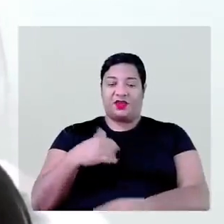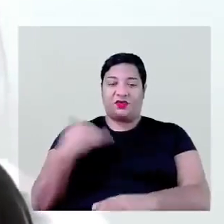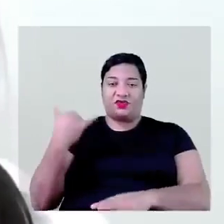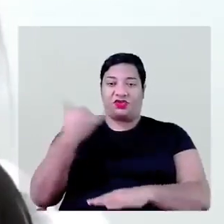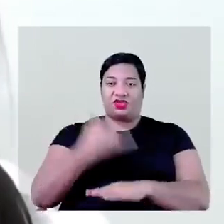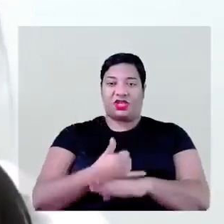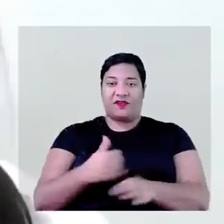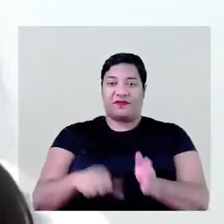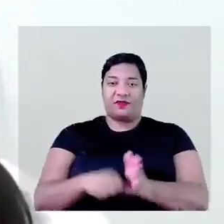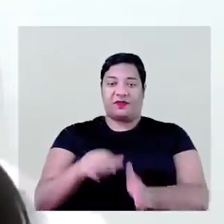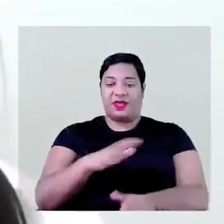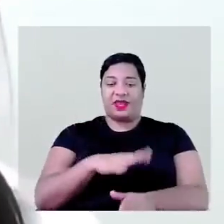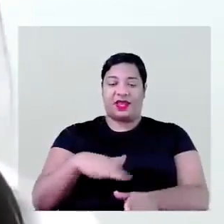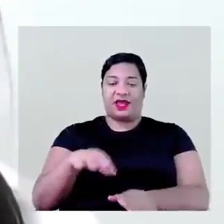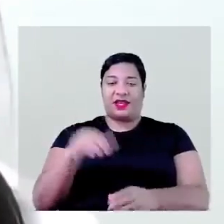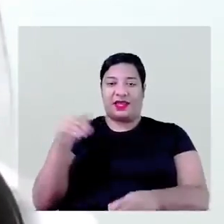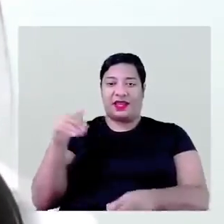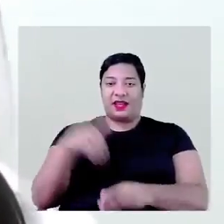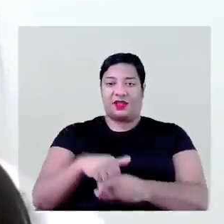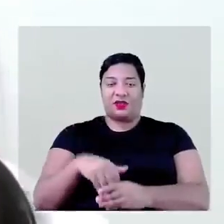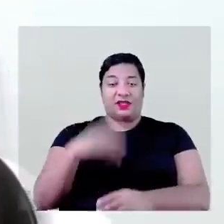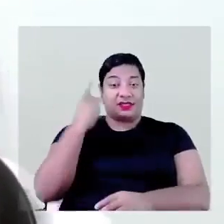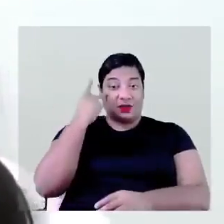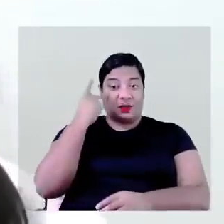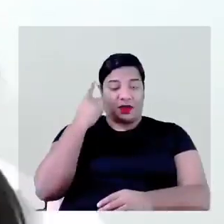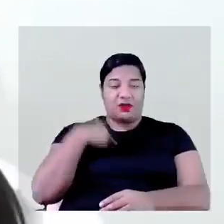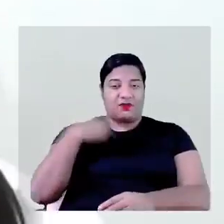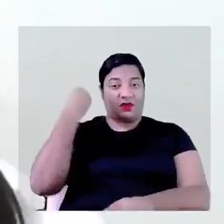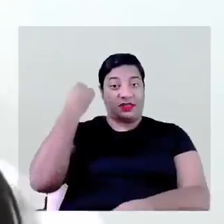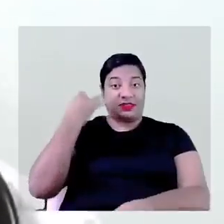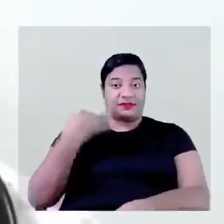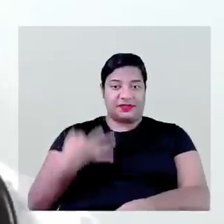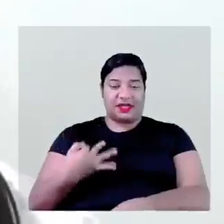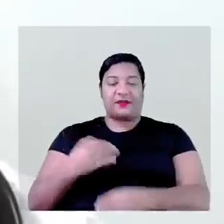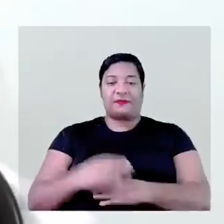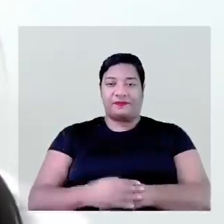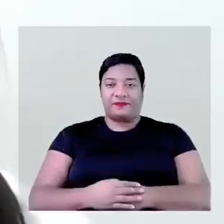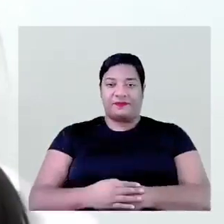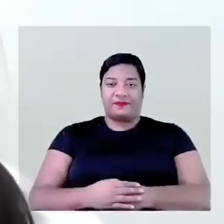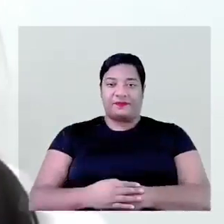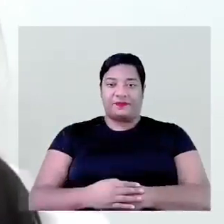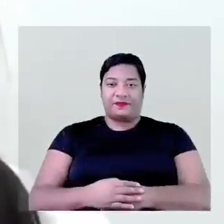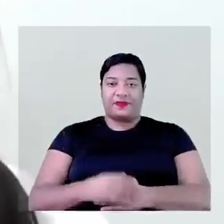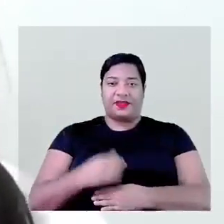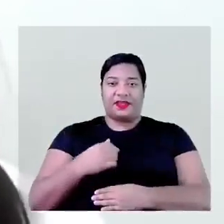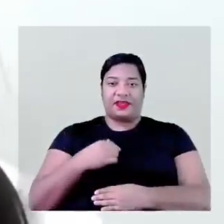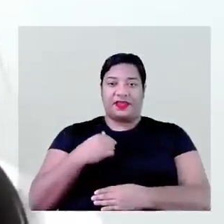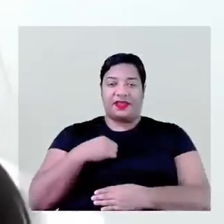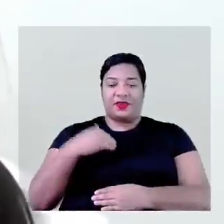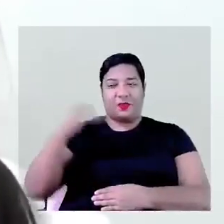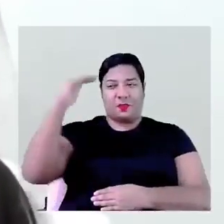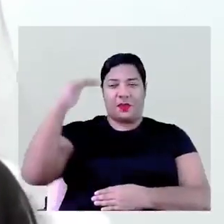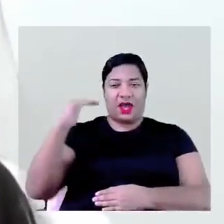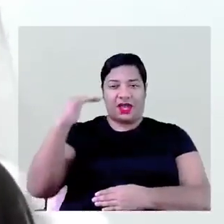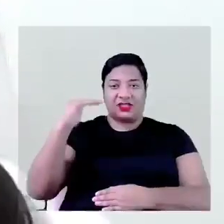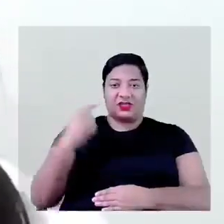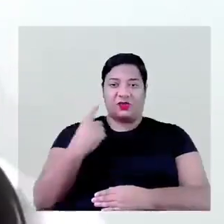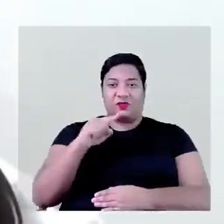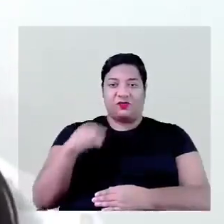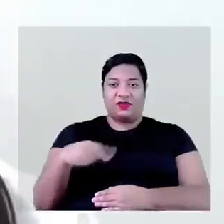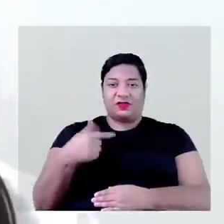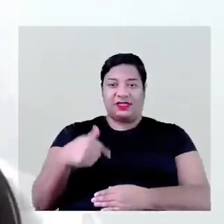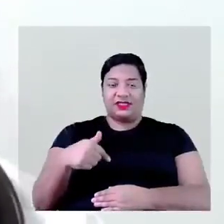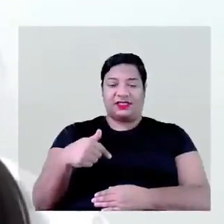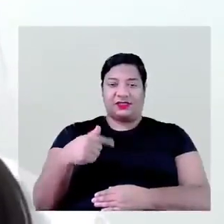zona eleitoral de São Paulo e farei a minha audiodescrição. Sou de estatura baixa, tenho 1,54